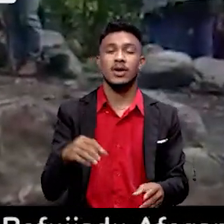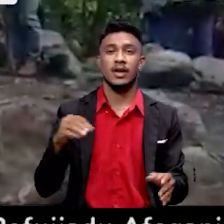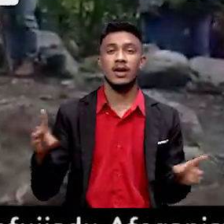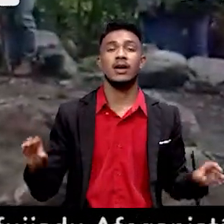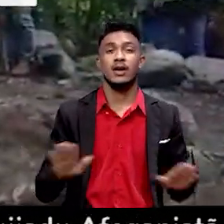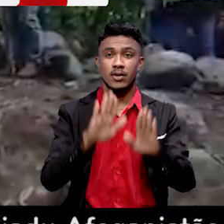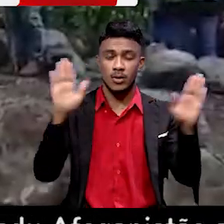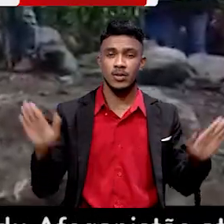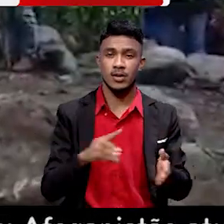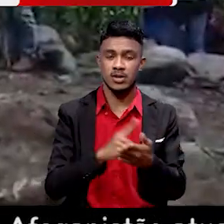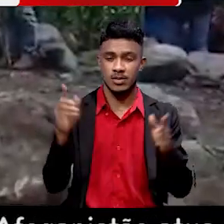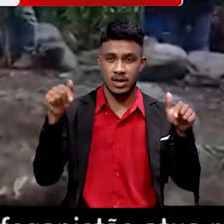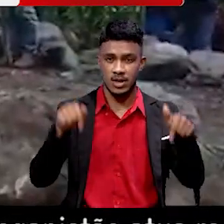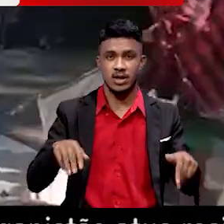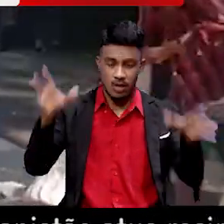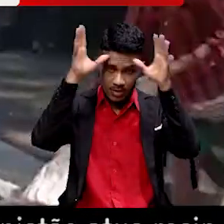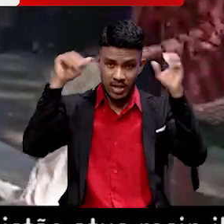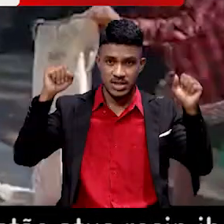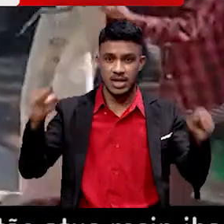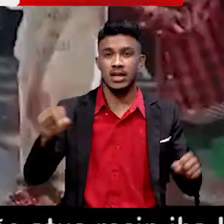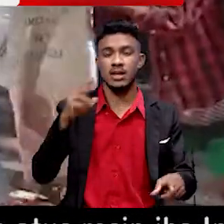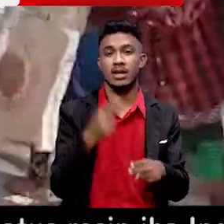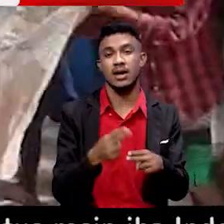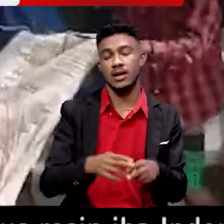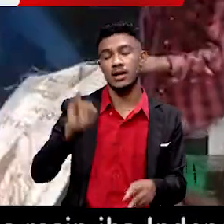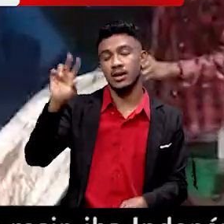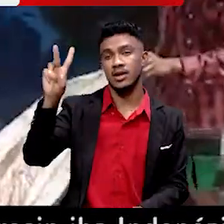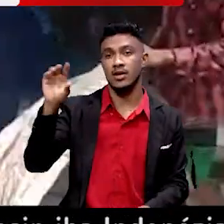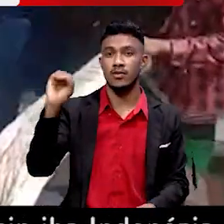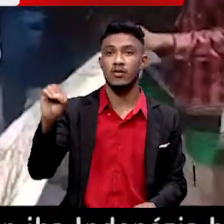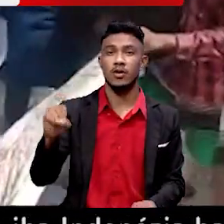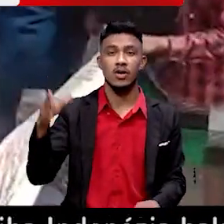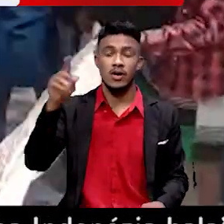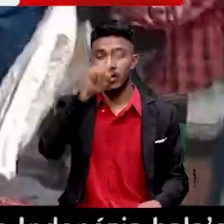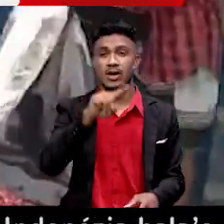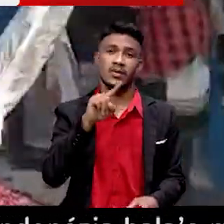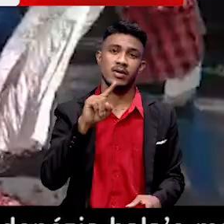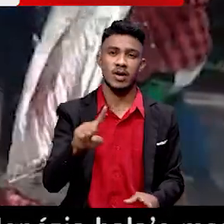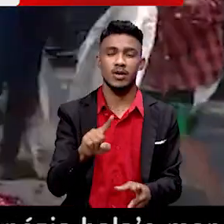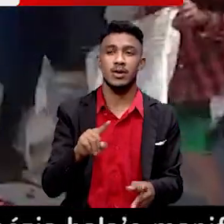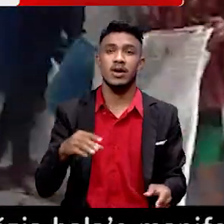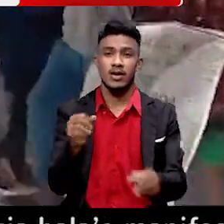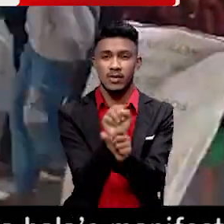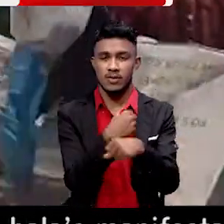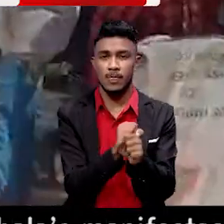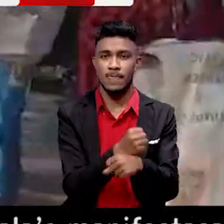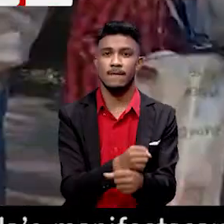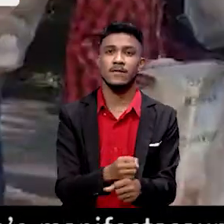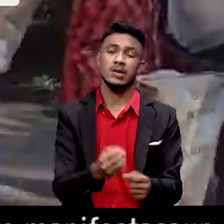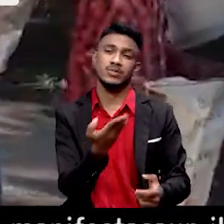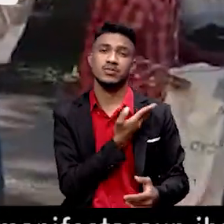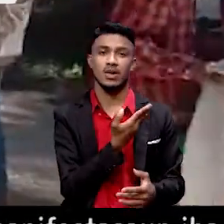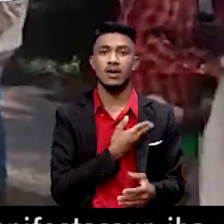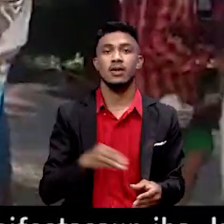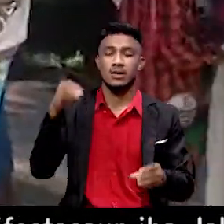semana nem. Presidente do PDT, Ivo Desil Sequeira Mos, preocupa com o café Folling Nebe de da Uné Companhia em CBA, teto